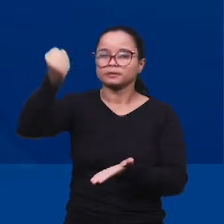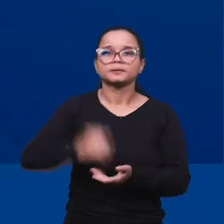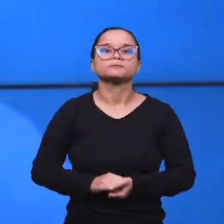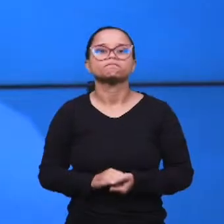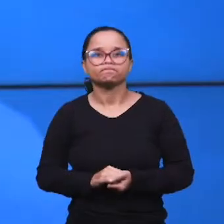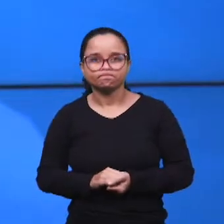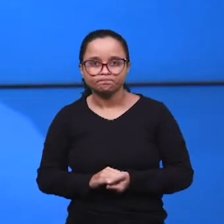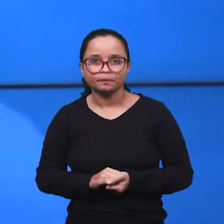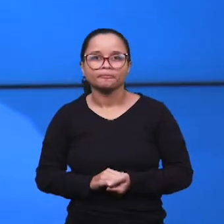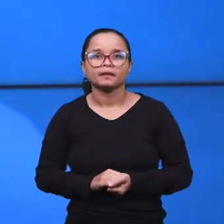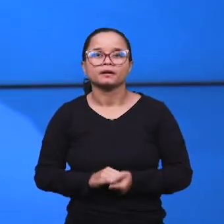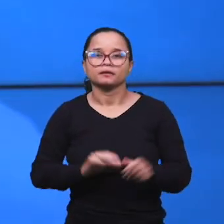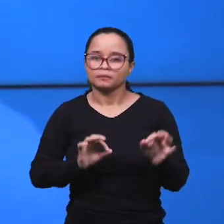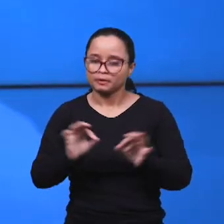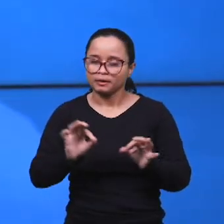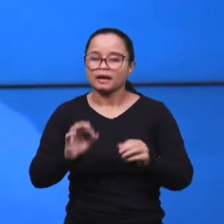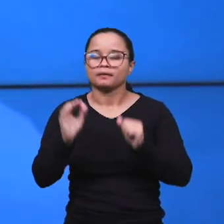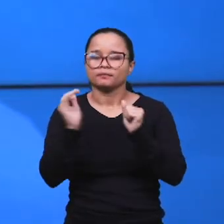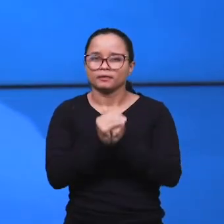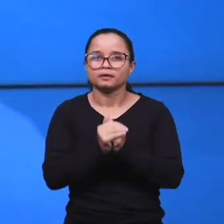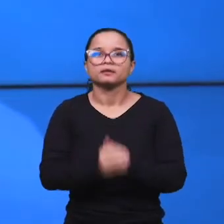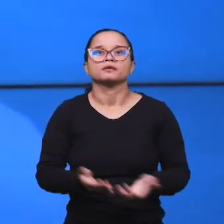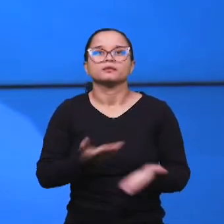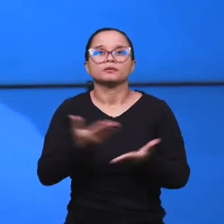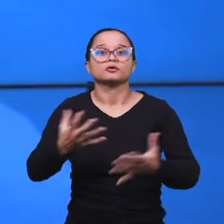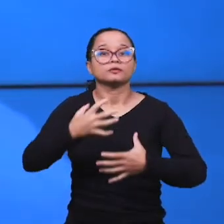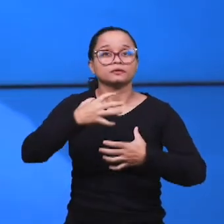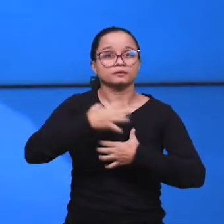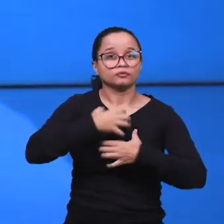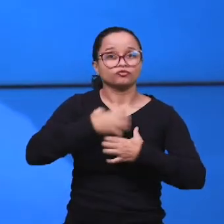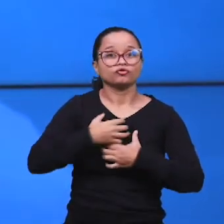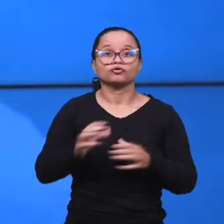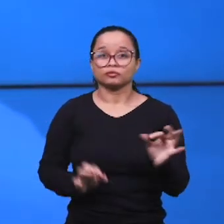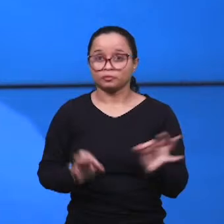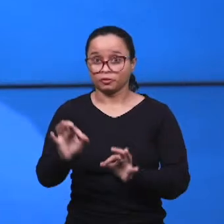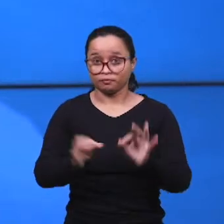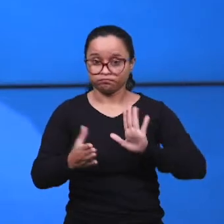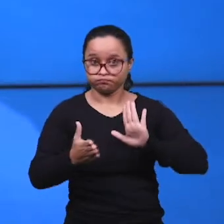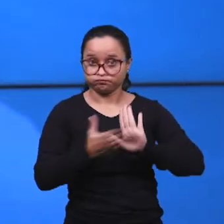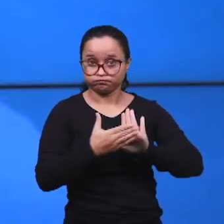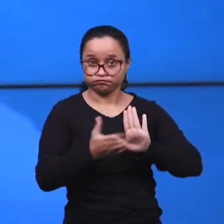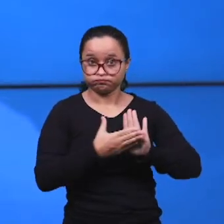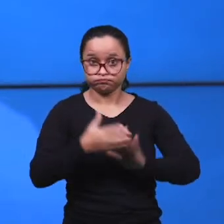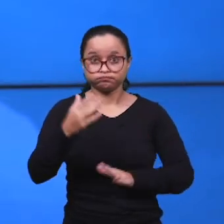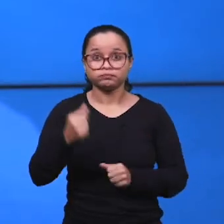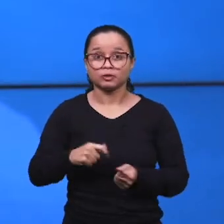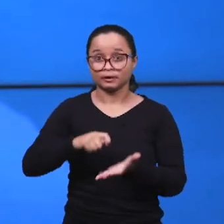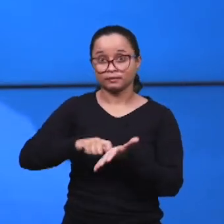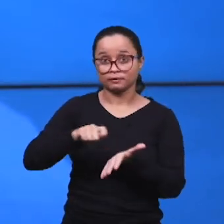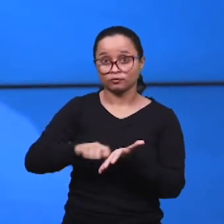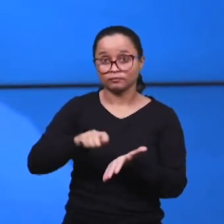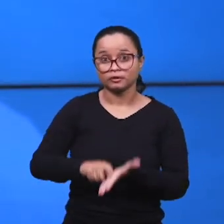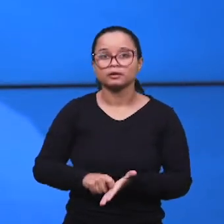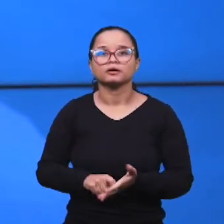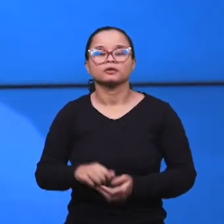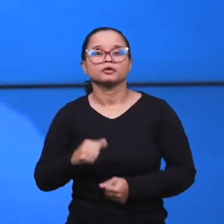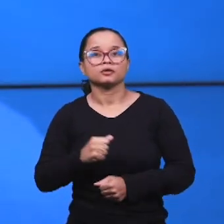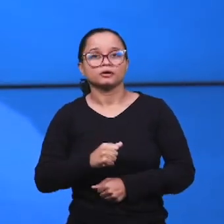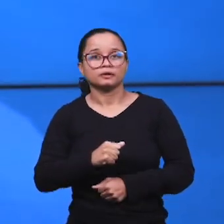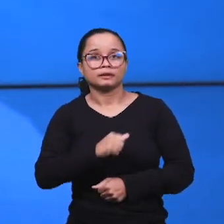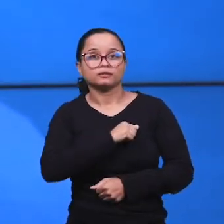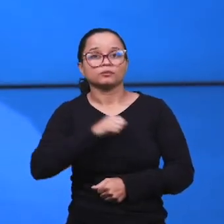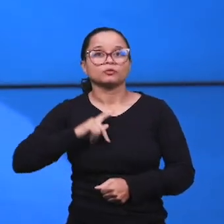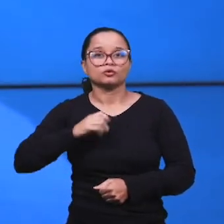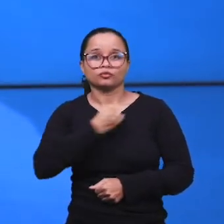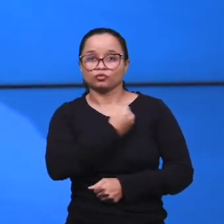Senhor Jesus. Amém, Mateus. Muito bem colocado, no sentido de que o plano, realmente, o propósito do escritor do livro, que é o apóstolo João,